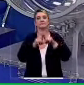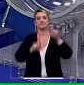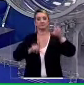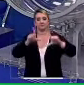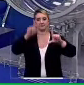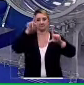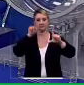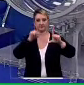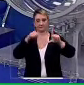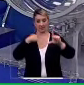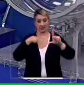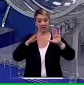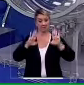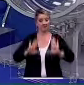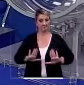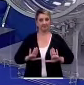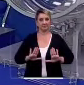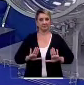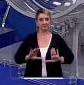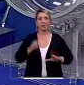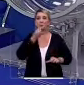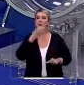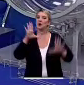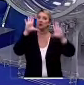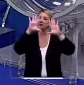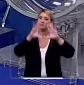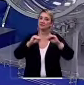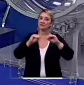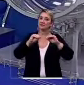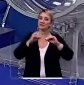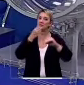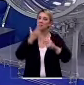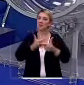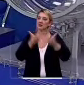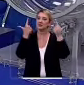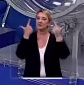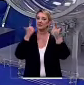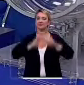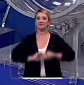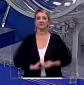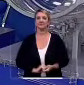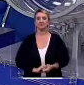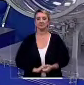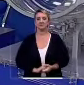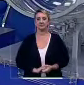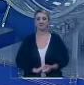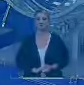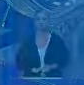Rede TV. Eu vou ficando por aqui. Uma boa noite e boa sorte. Música.